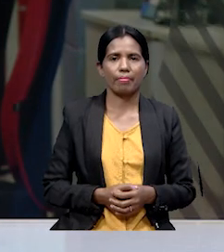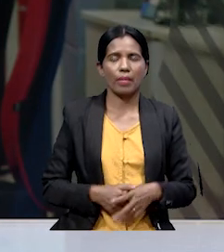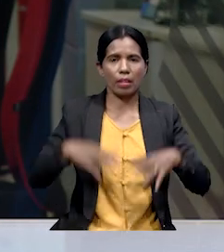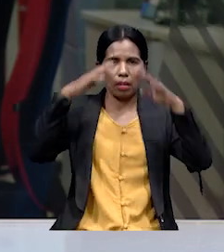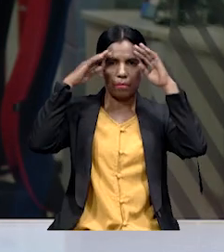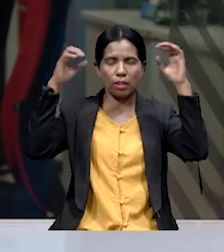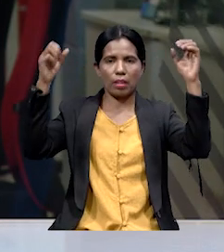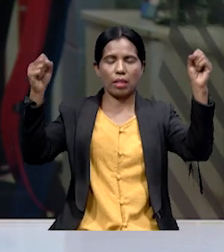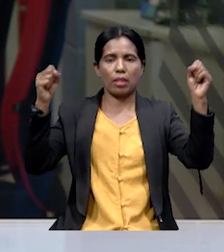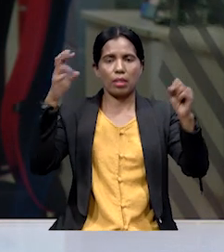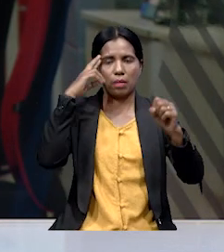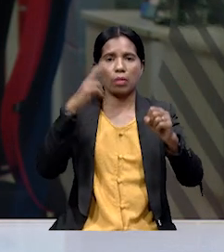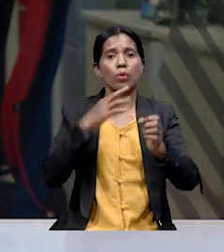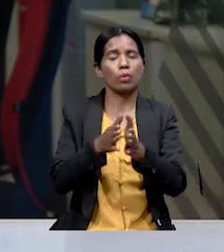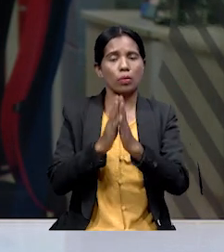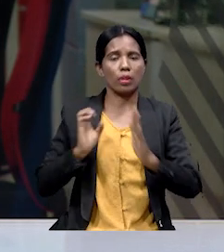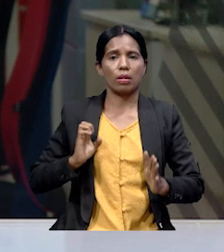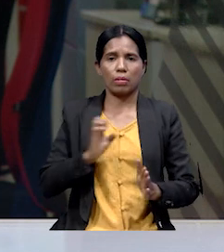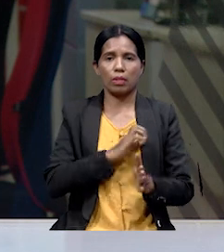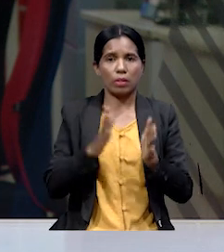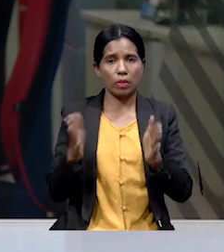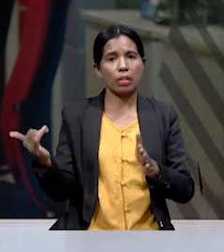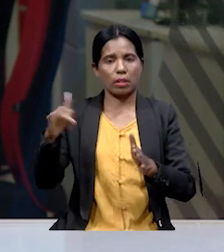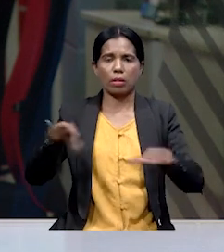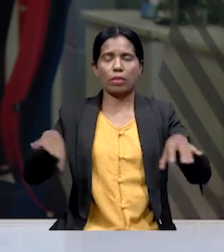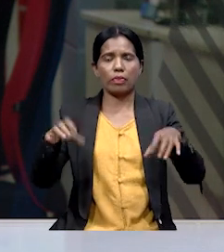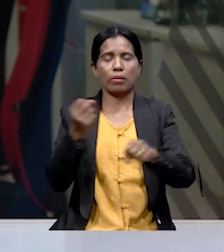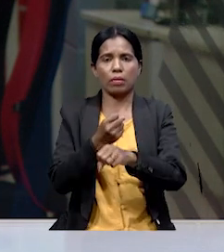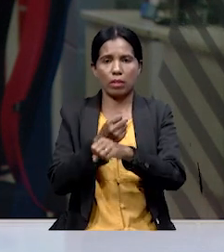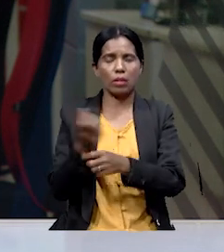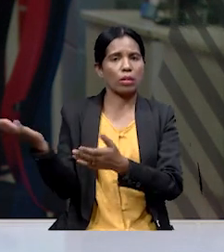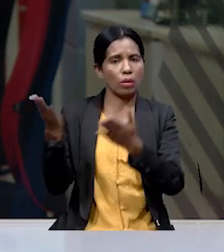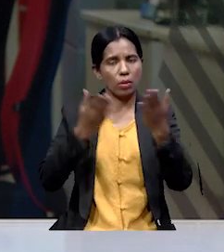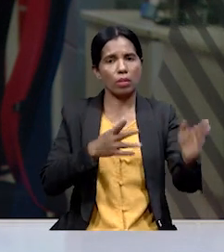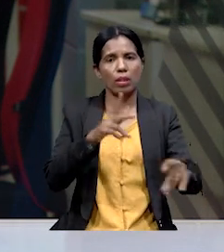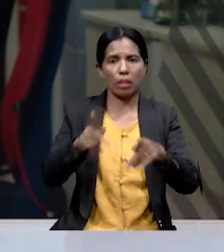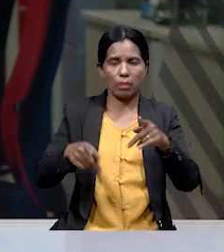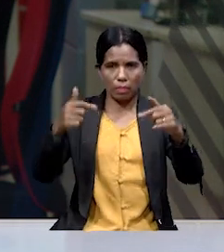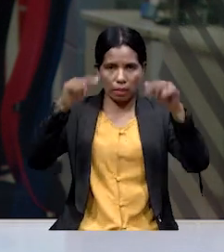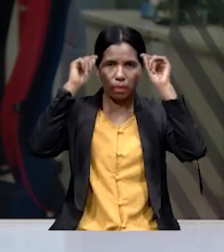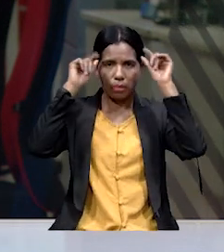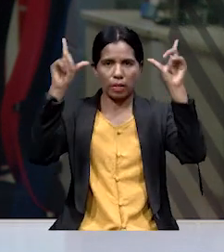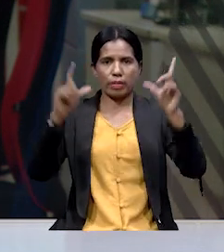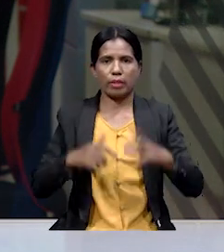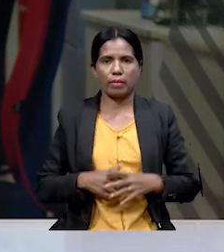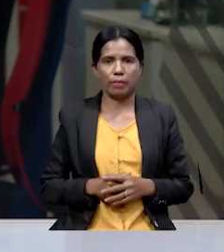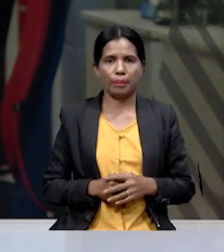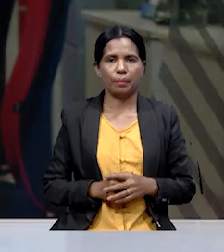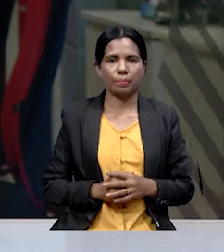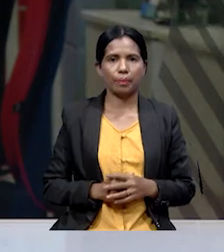Presidente Republika Husu Ambassador Sire Servisu Makas horida ada investor mai Timor Leste.